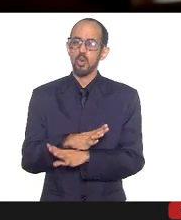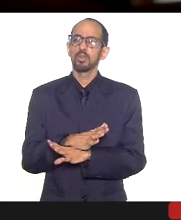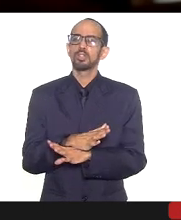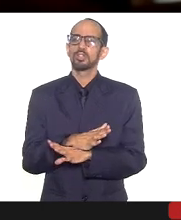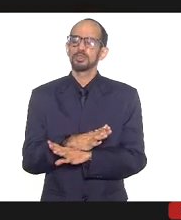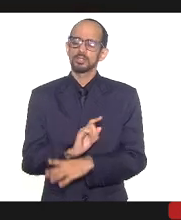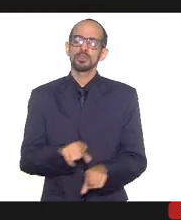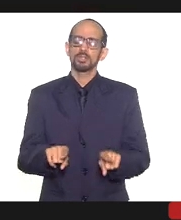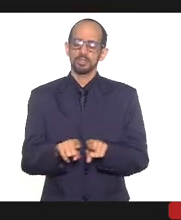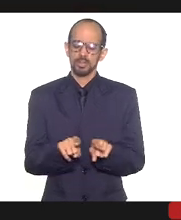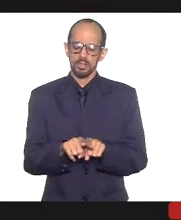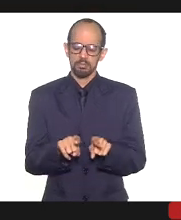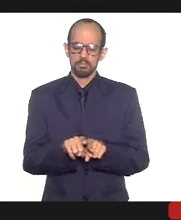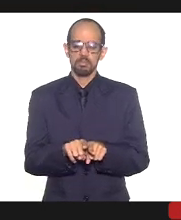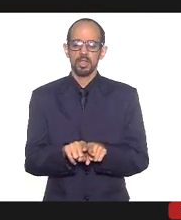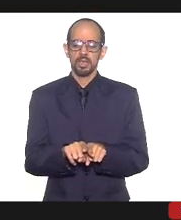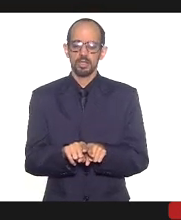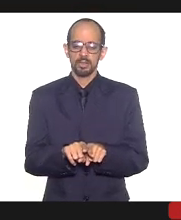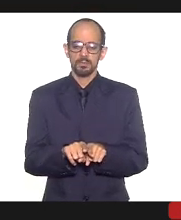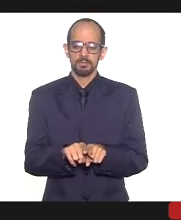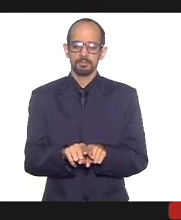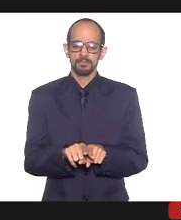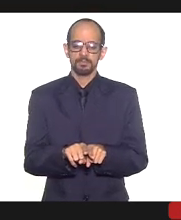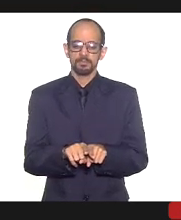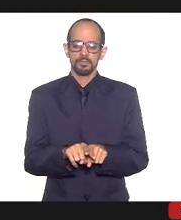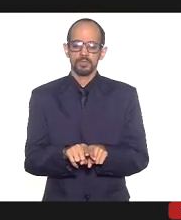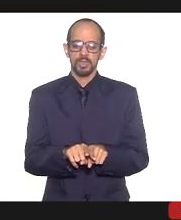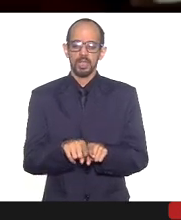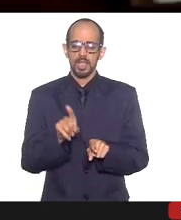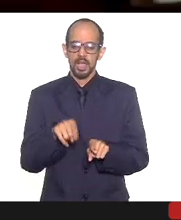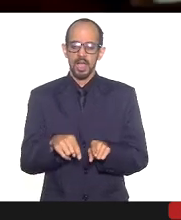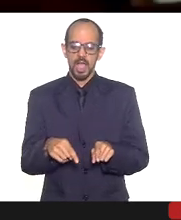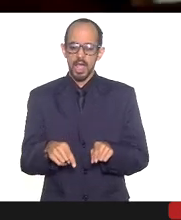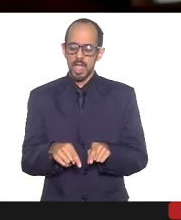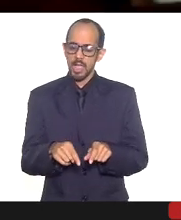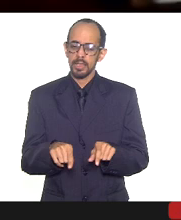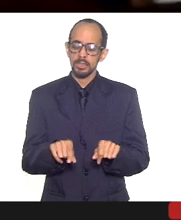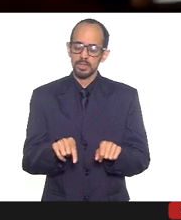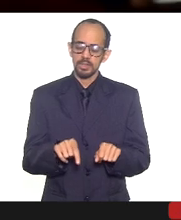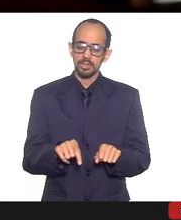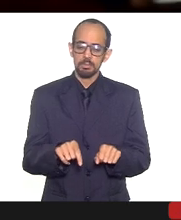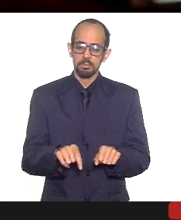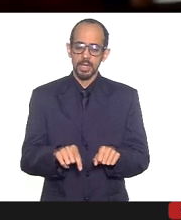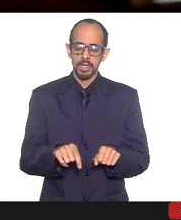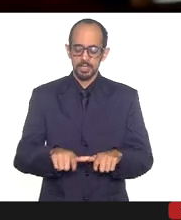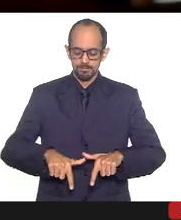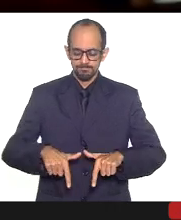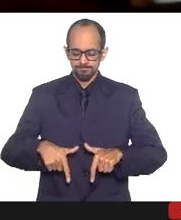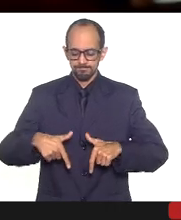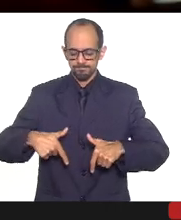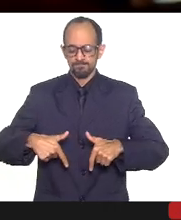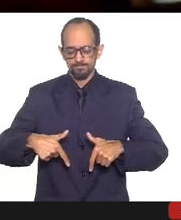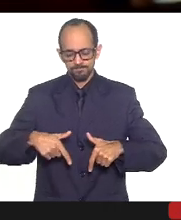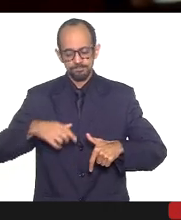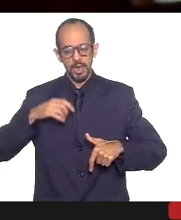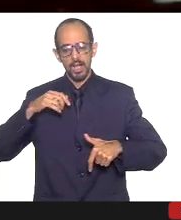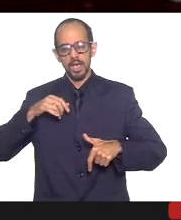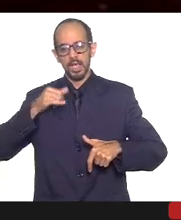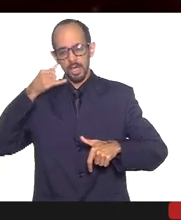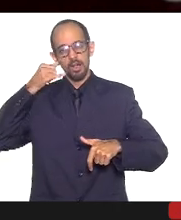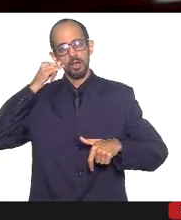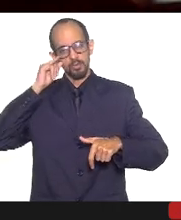sendo também, né, parte integrante do combate e também a prevenção do coronavírus nas